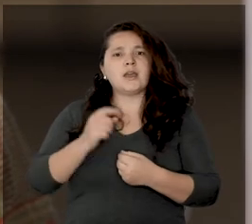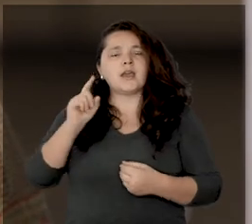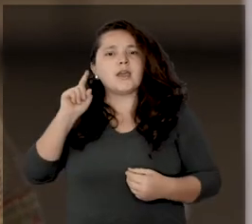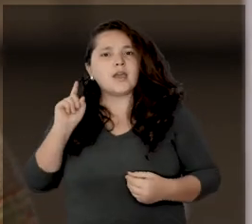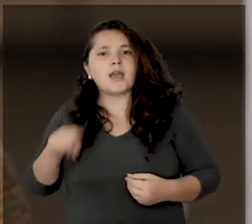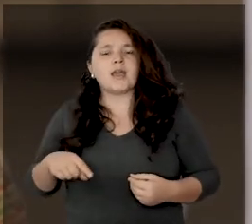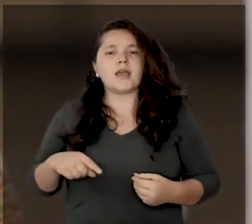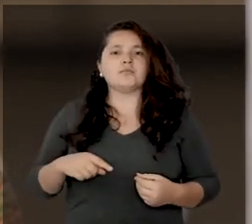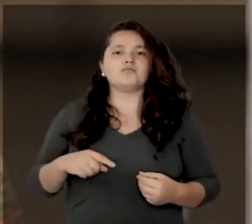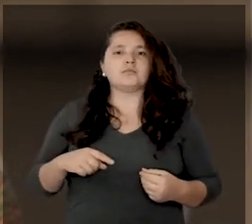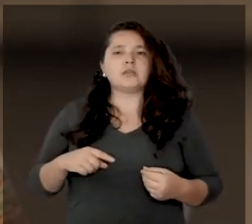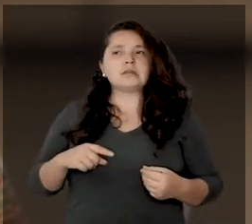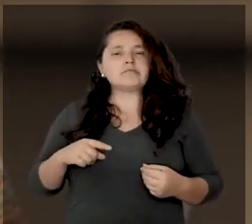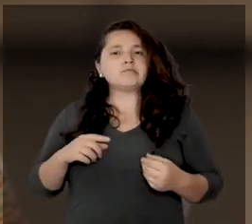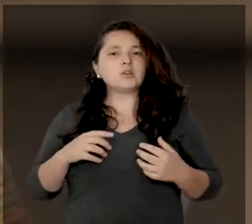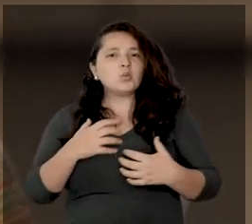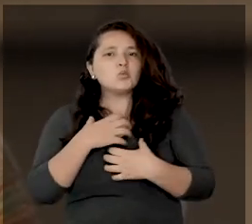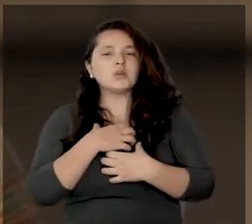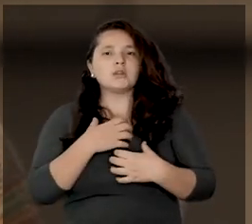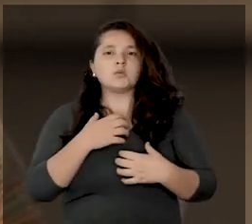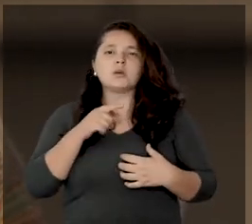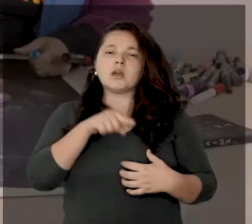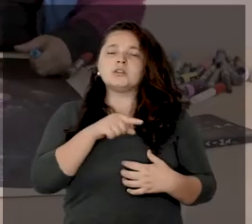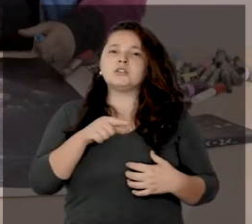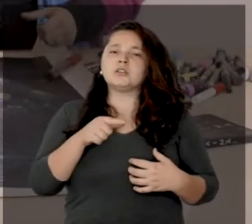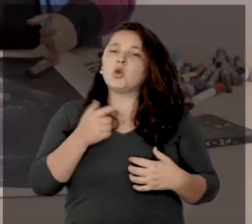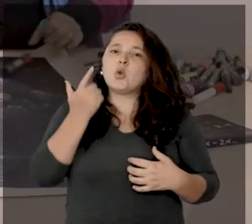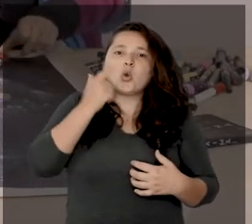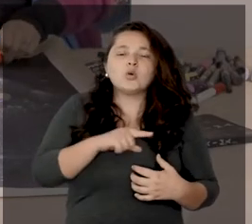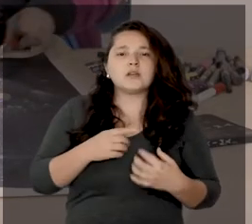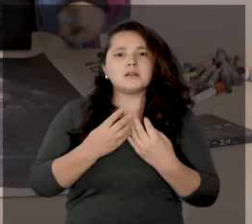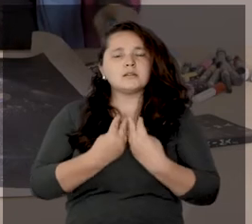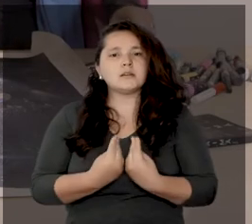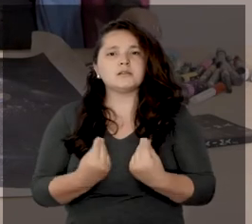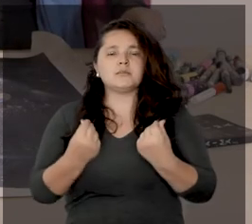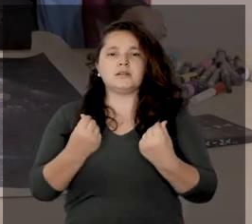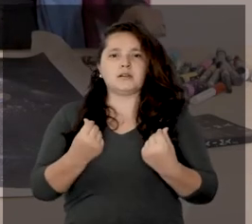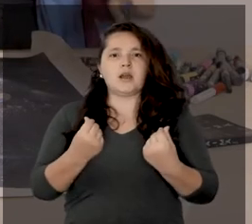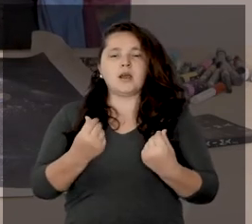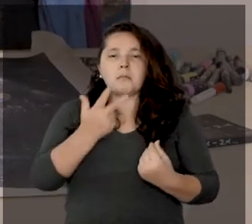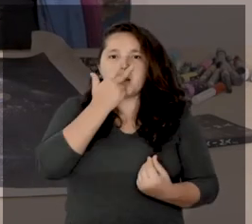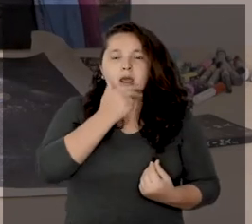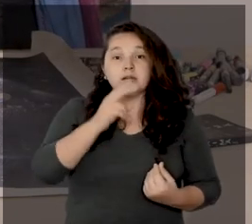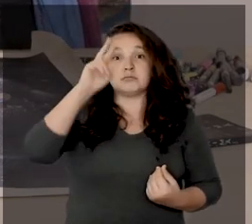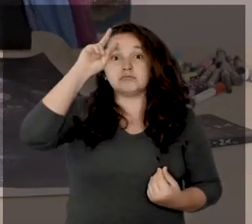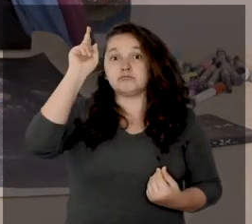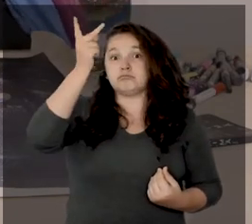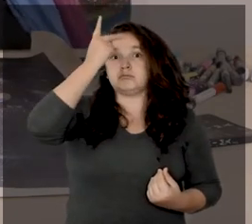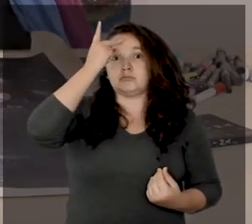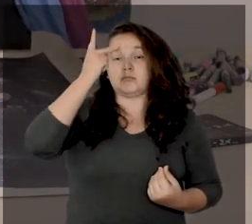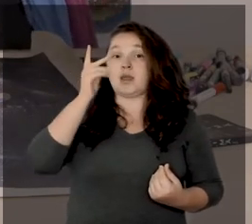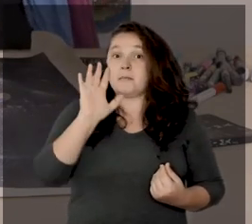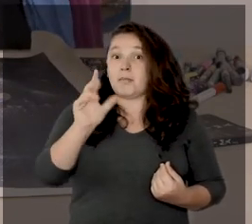criar um ambiente de sensibilização, da criação de uma outra consciência coletiva, né, não só indígena,